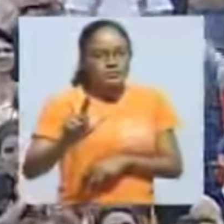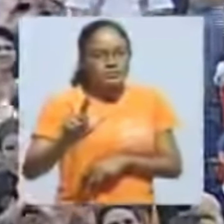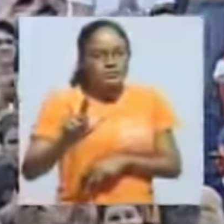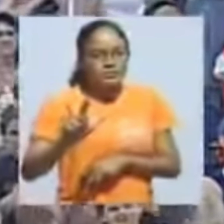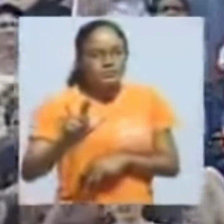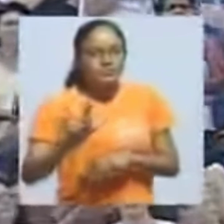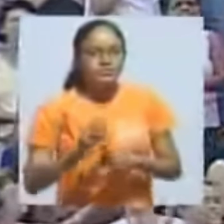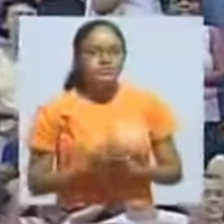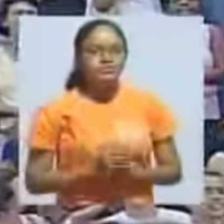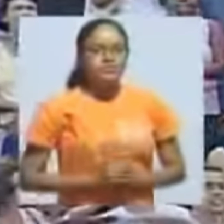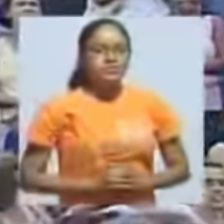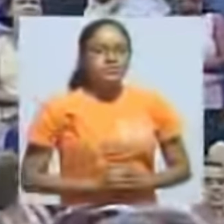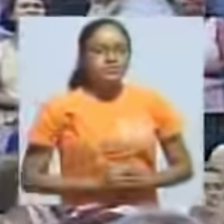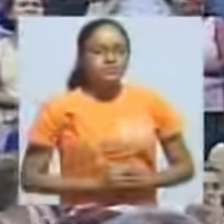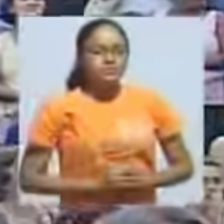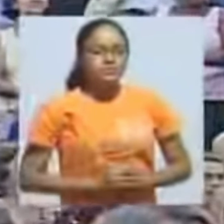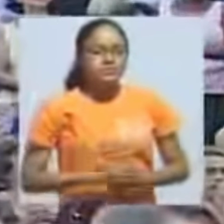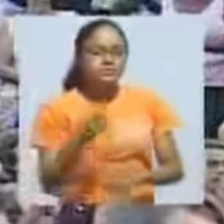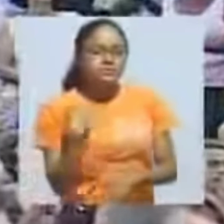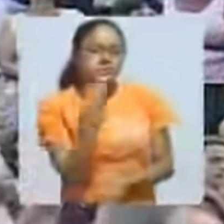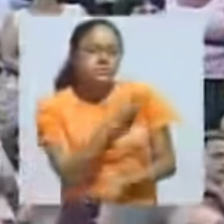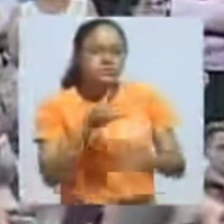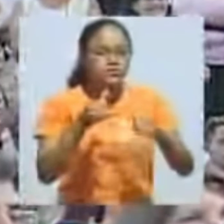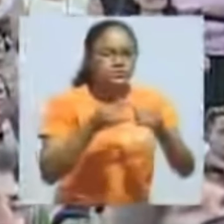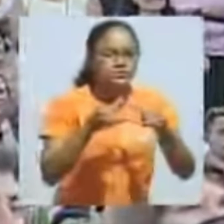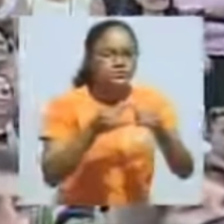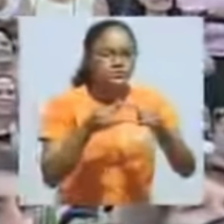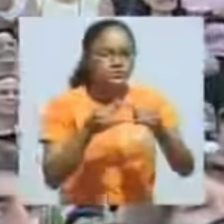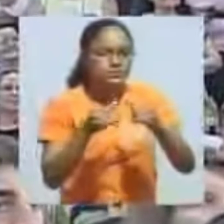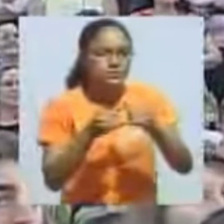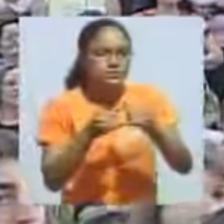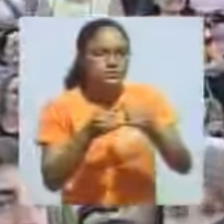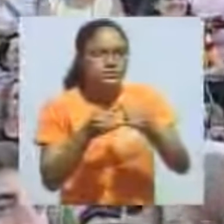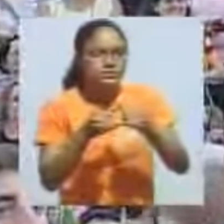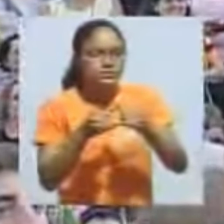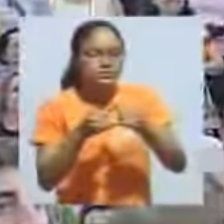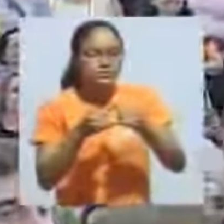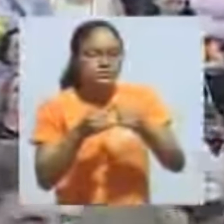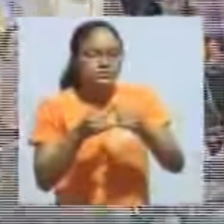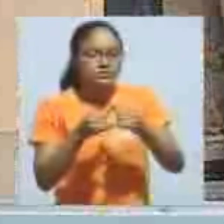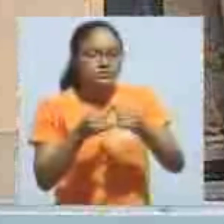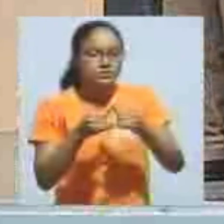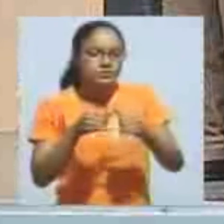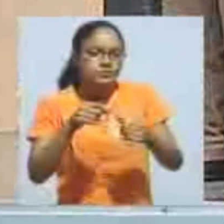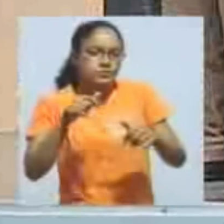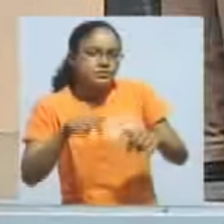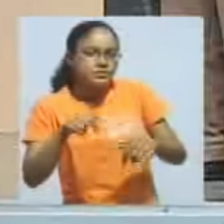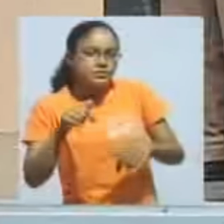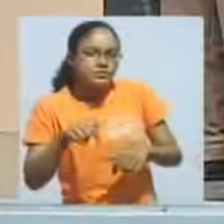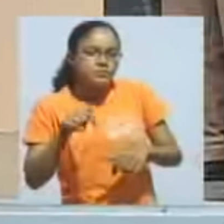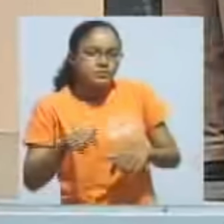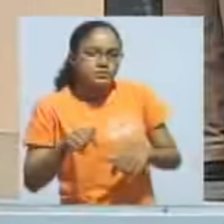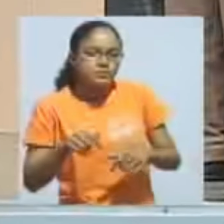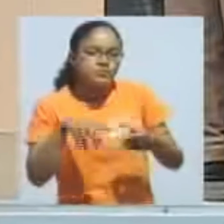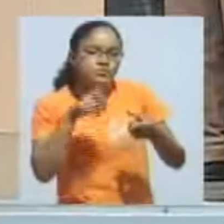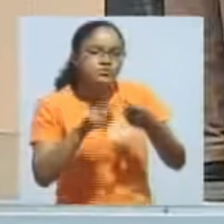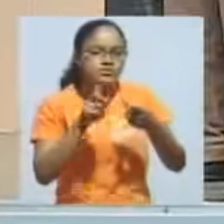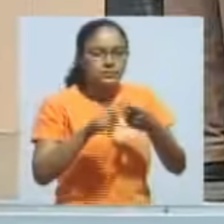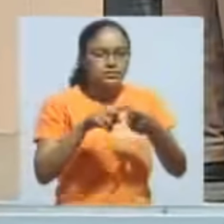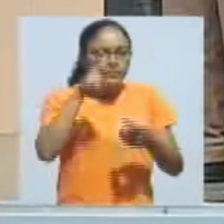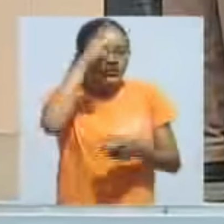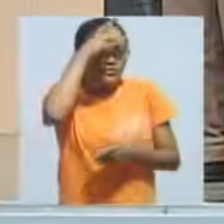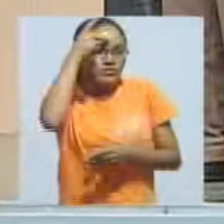Ok. Nós ficamos aqui, até você pode sentar, porque é uma pessoa que quer falar com